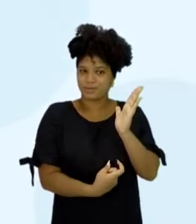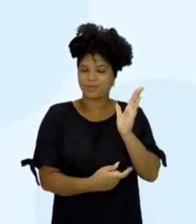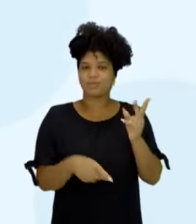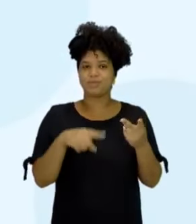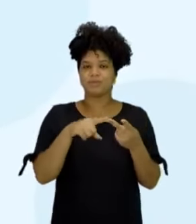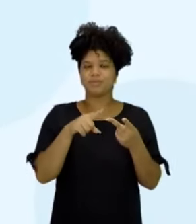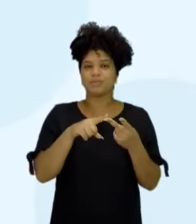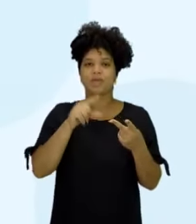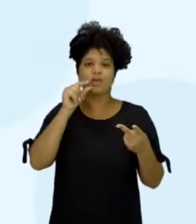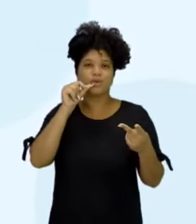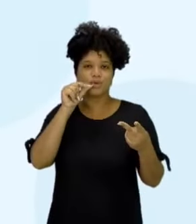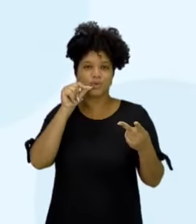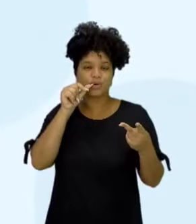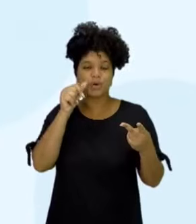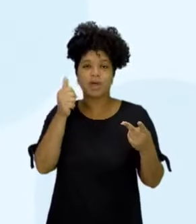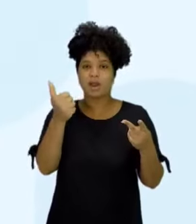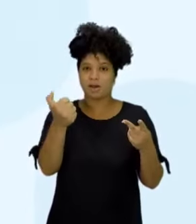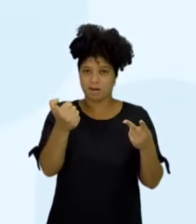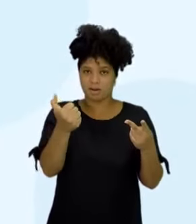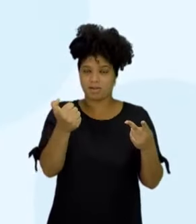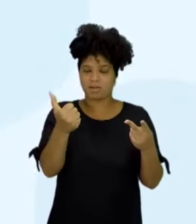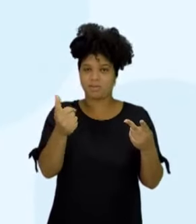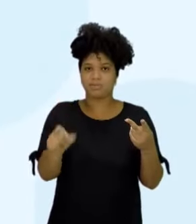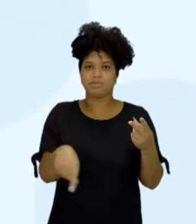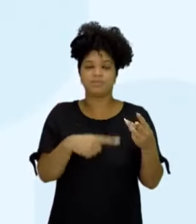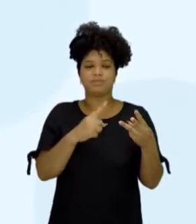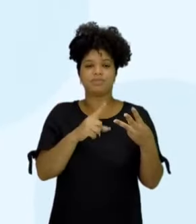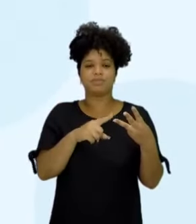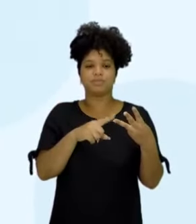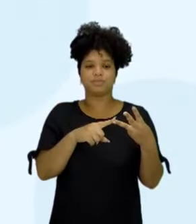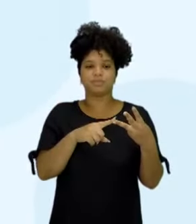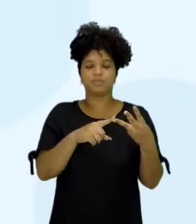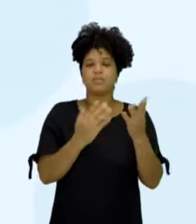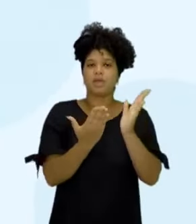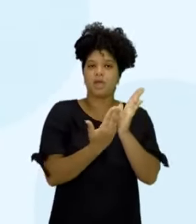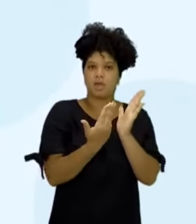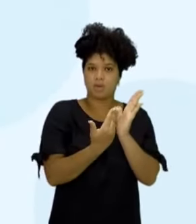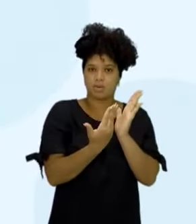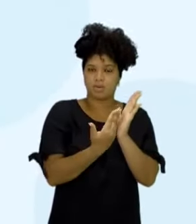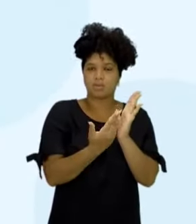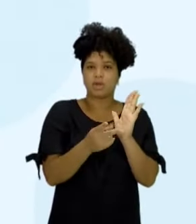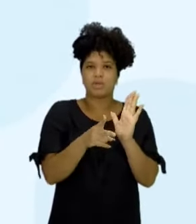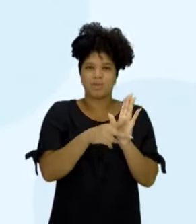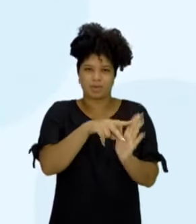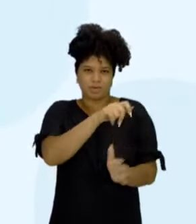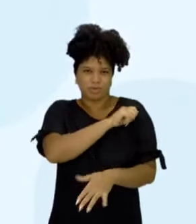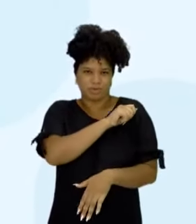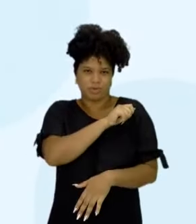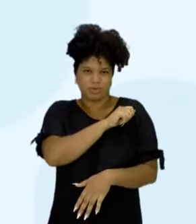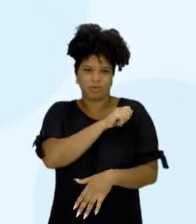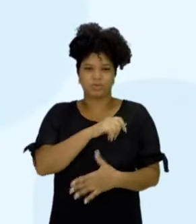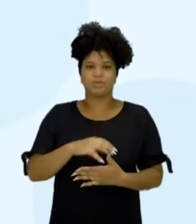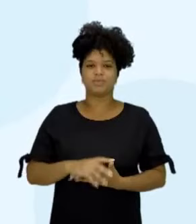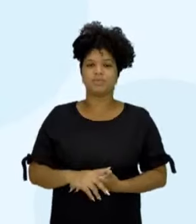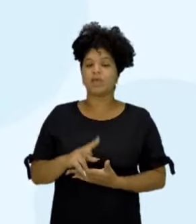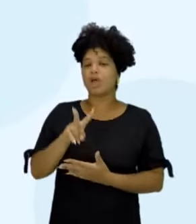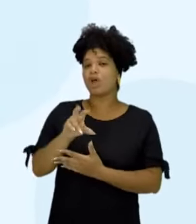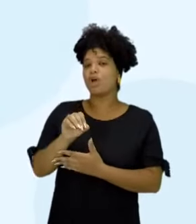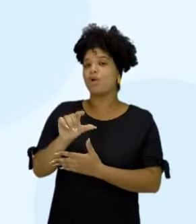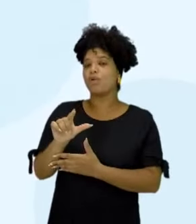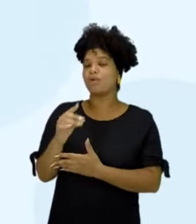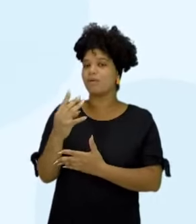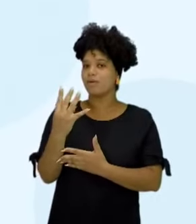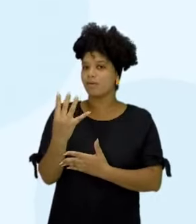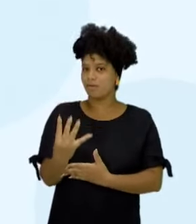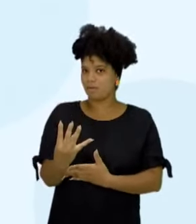caderno, a pen or a pencil, um lápis ou uma caneta, your booklet, a sua apostila, volume